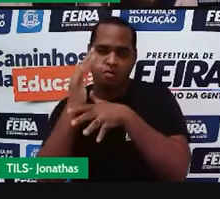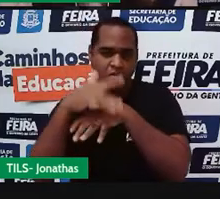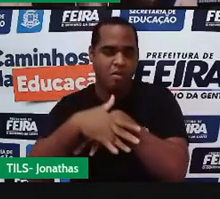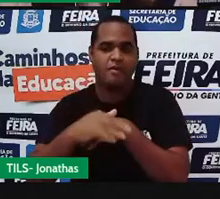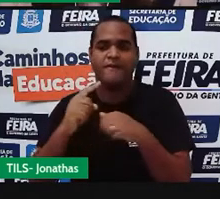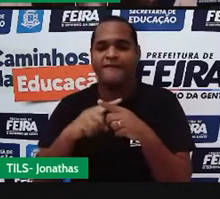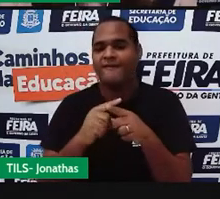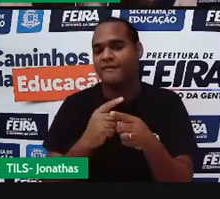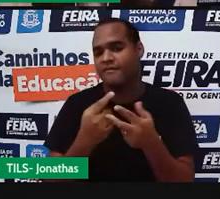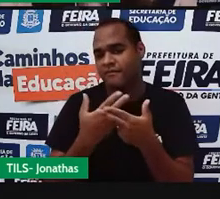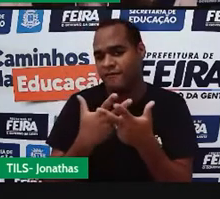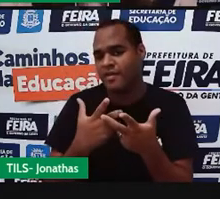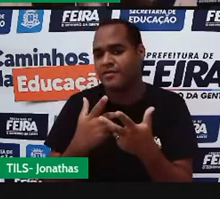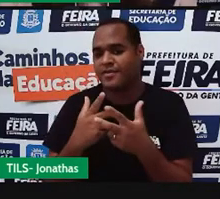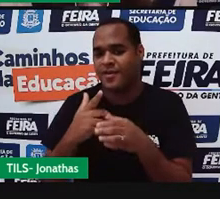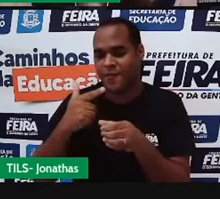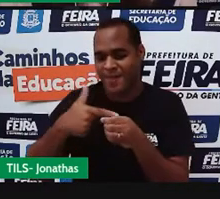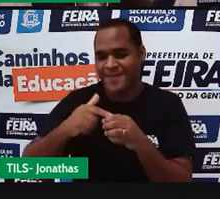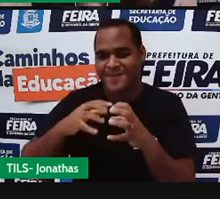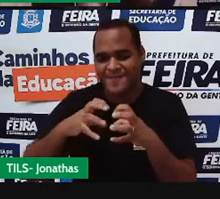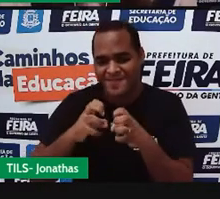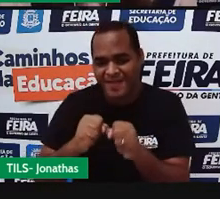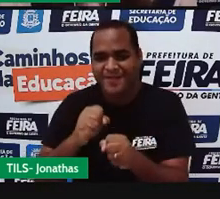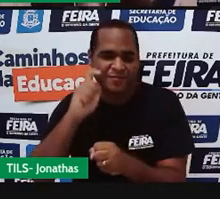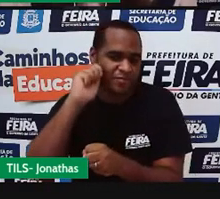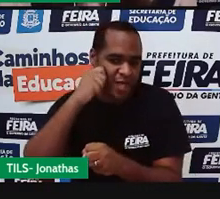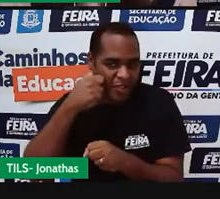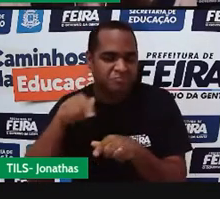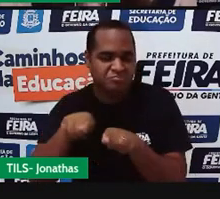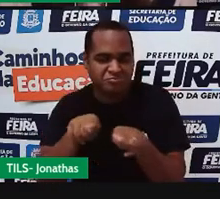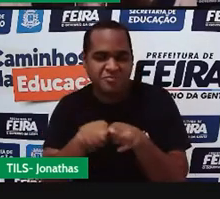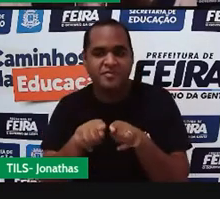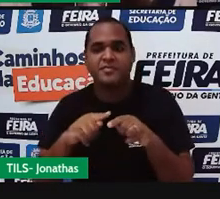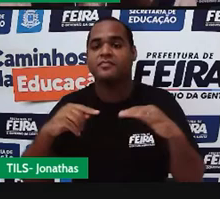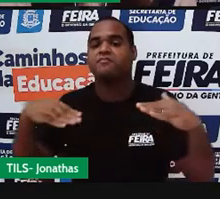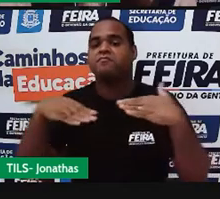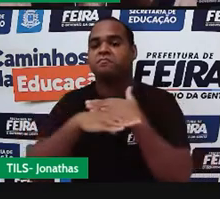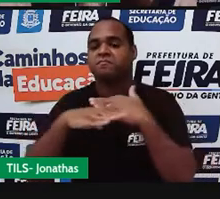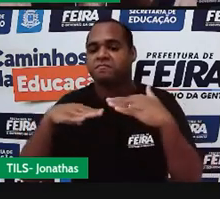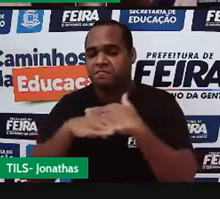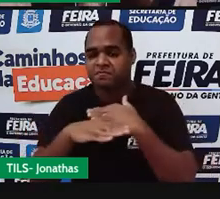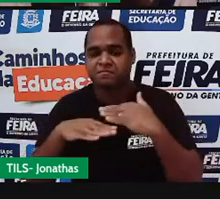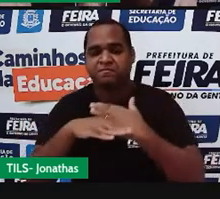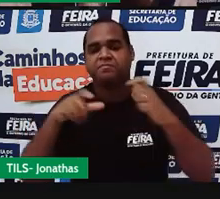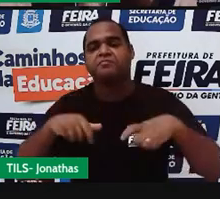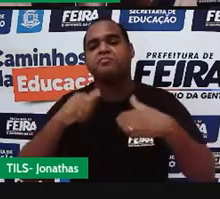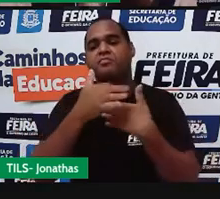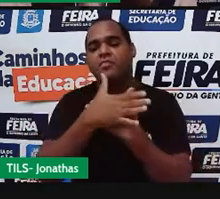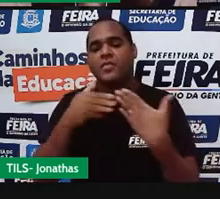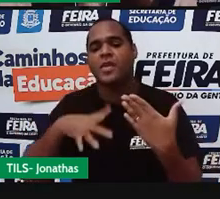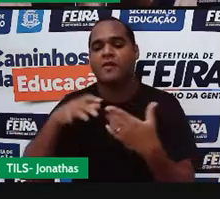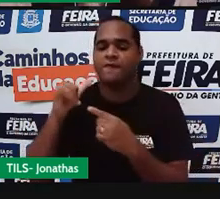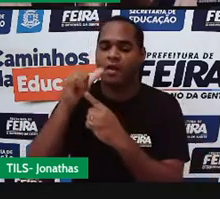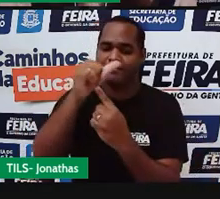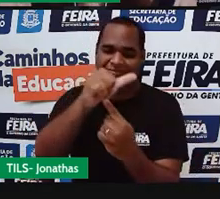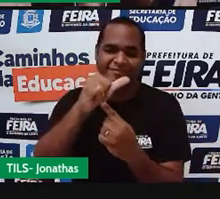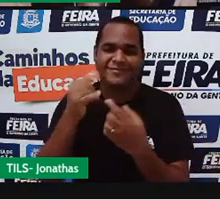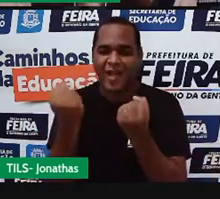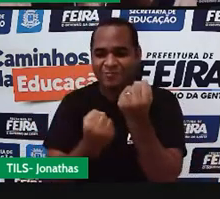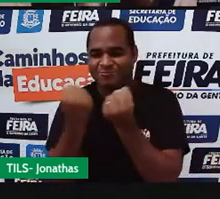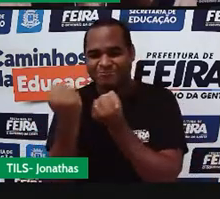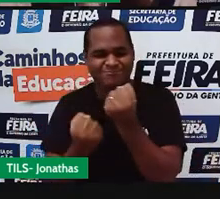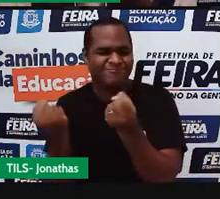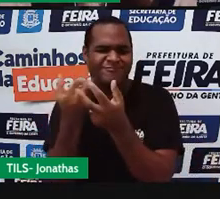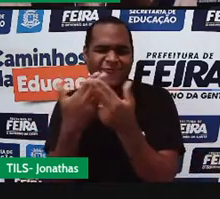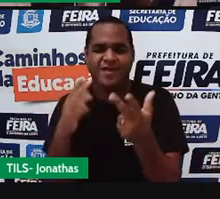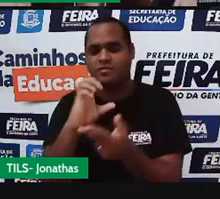fósseis como o carvão ou petróleo atualmente o trânsito das cidades os carros e os aviões são grandes emissores